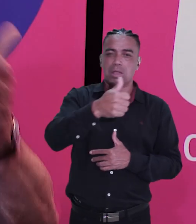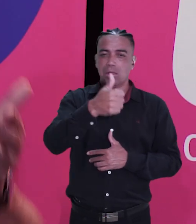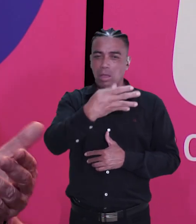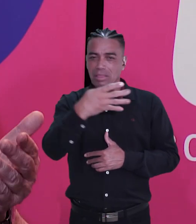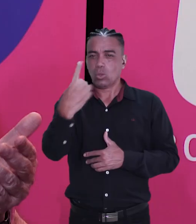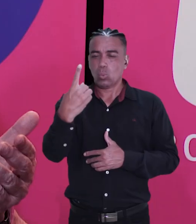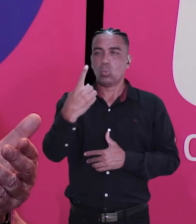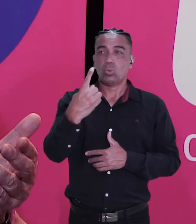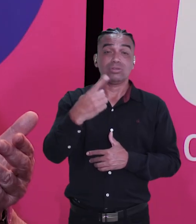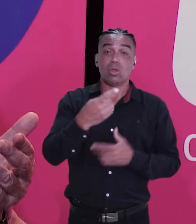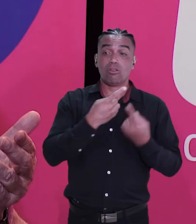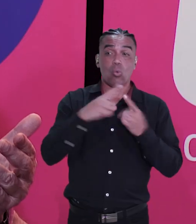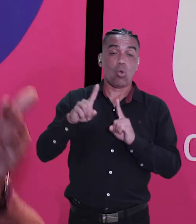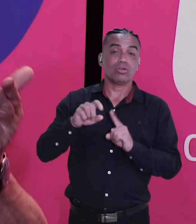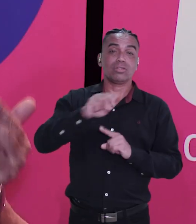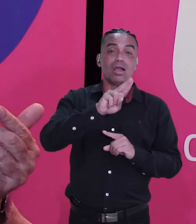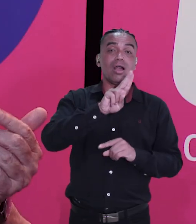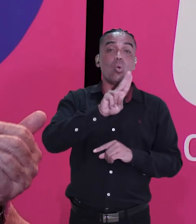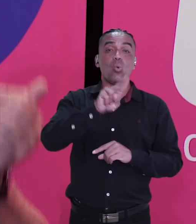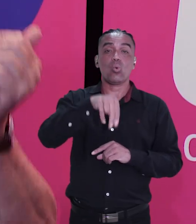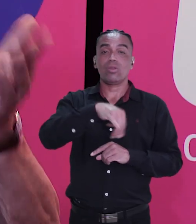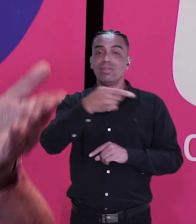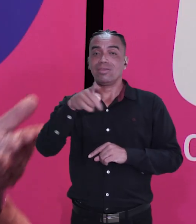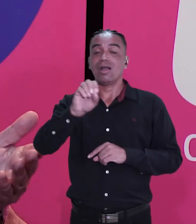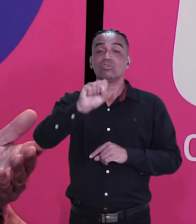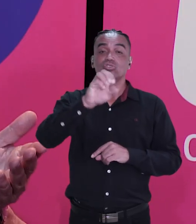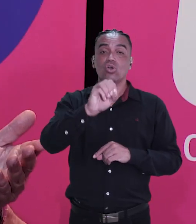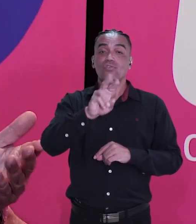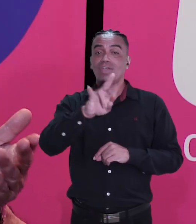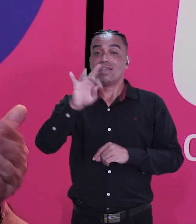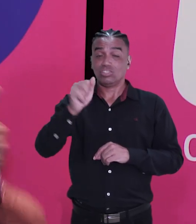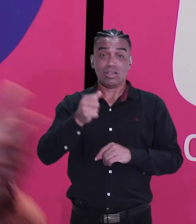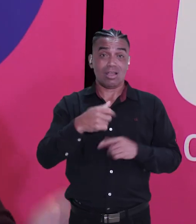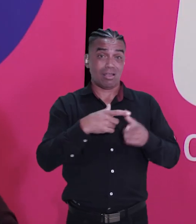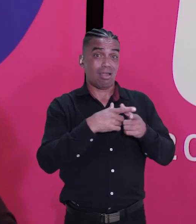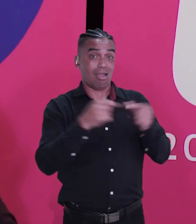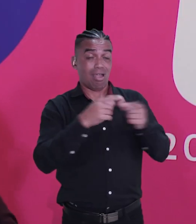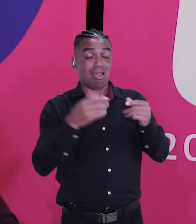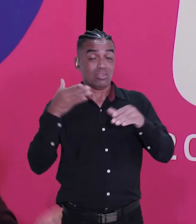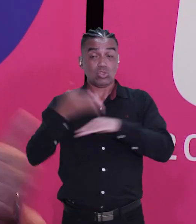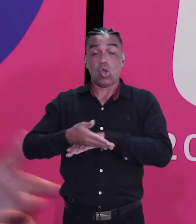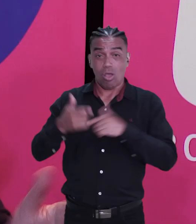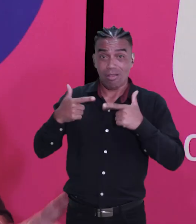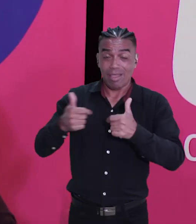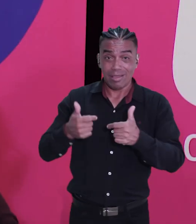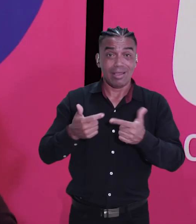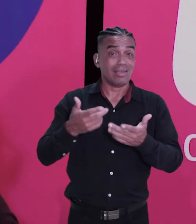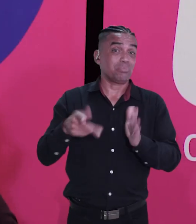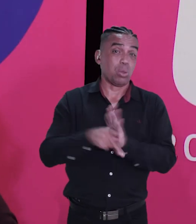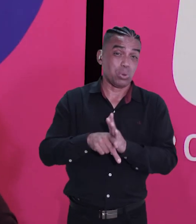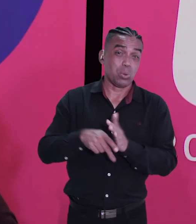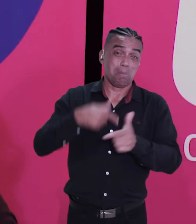resolveu agredir a União Soviética, botou a União Soviética contra ela, os japoneses bombardearam os americanos, eles entraram na guerra, e a Grã-Bretanha não